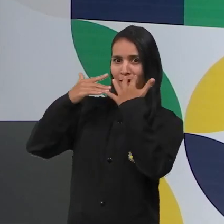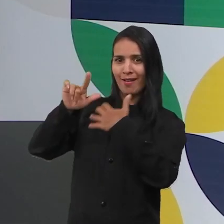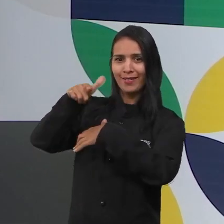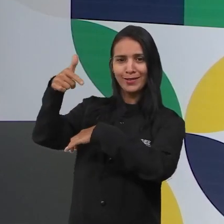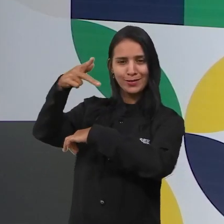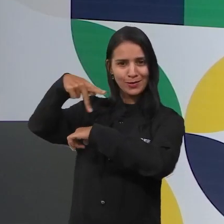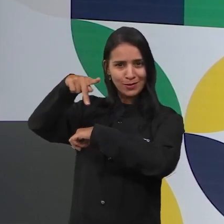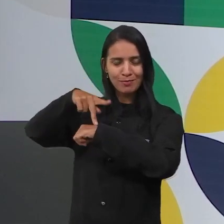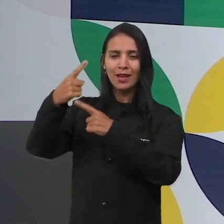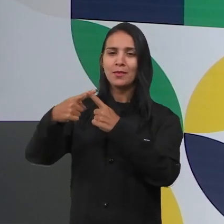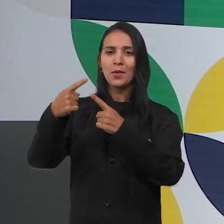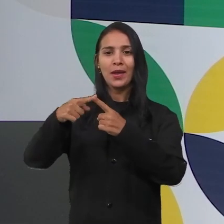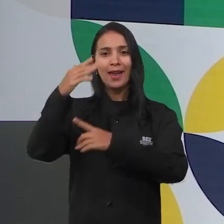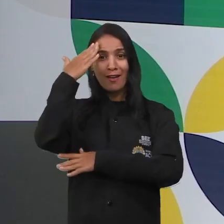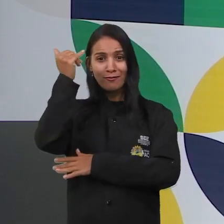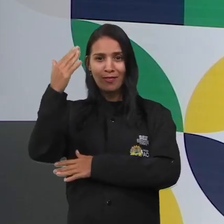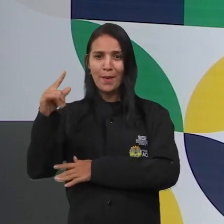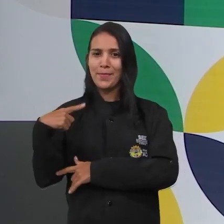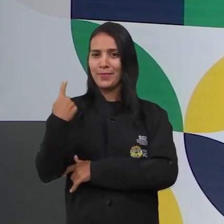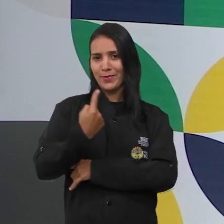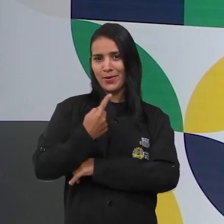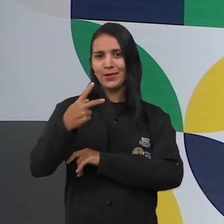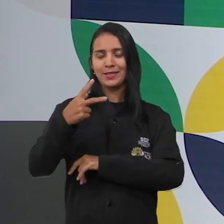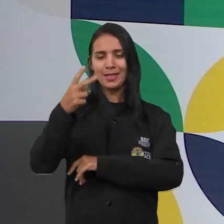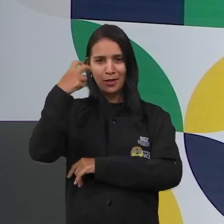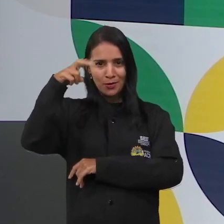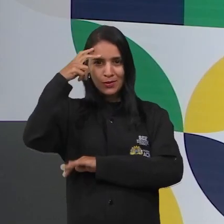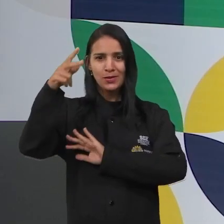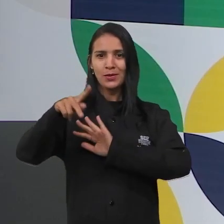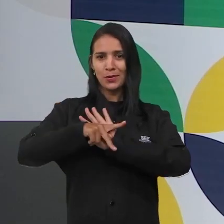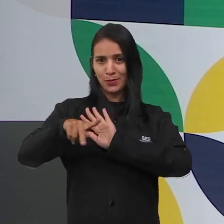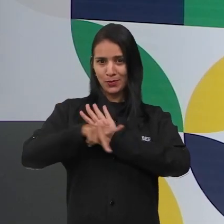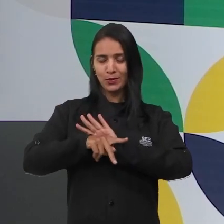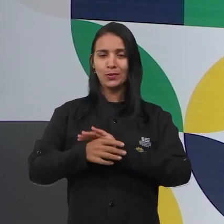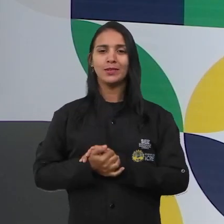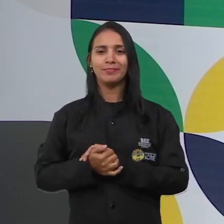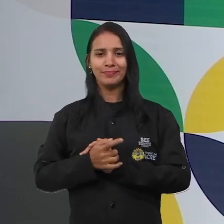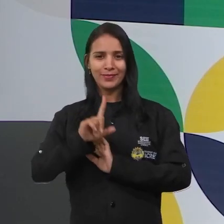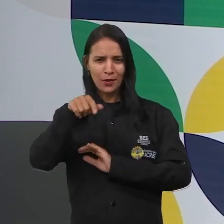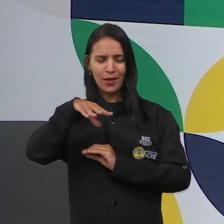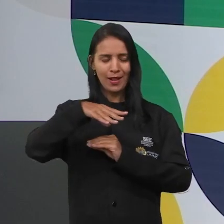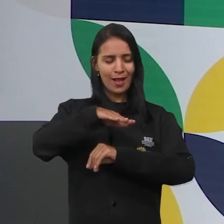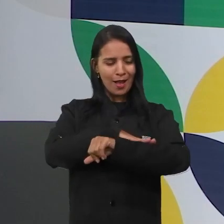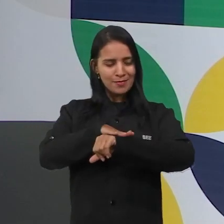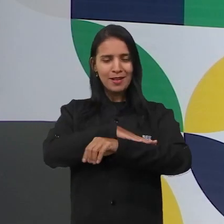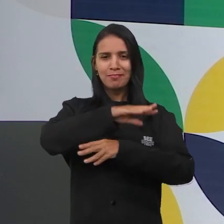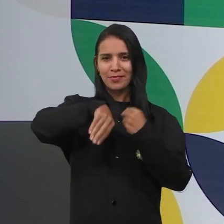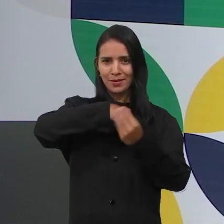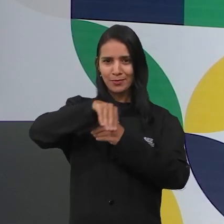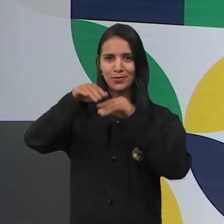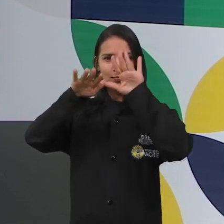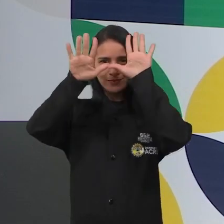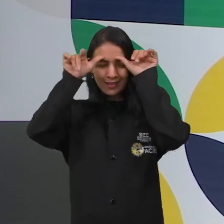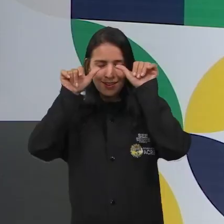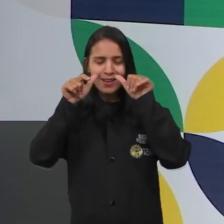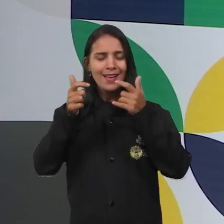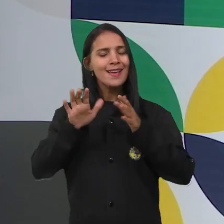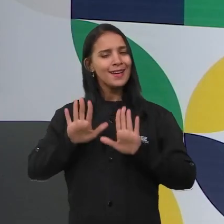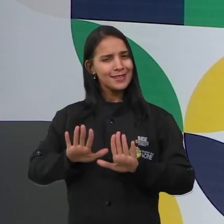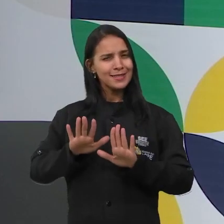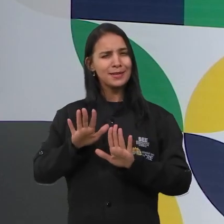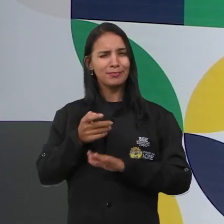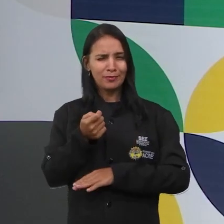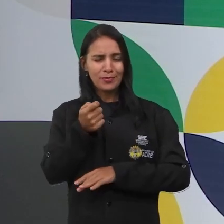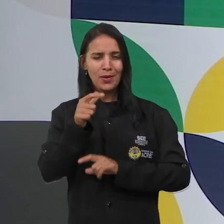ok? Então, essa é a formação étnica, um pouco da formação da nossa população acreana, que a gente consegue,